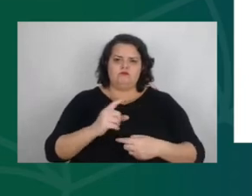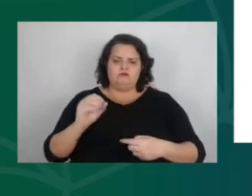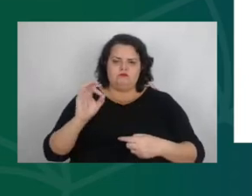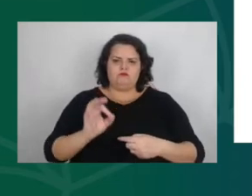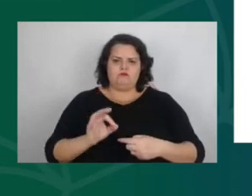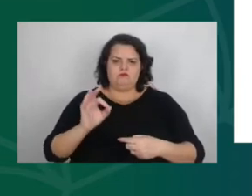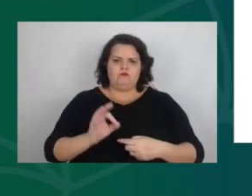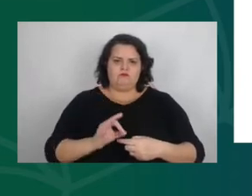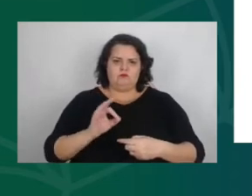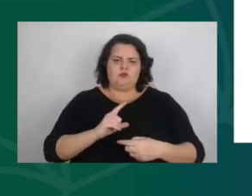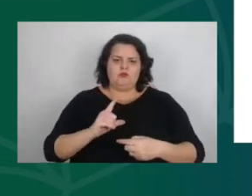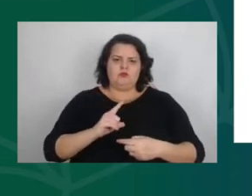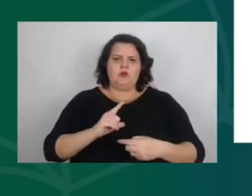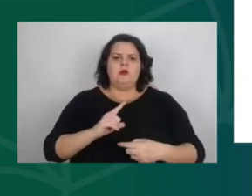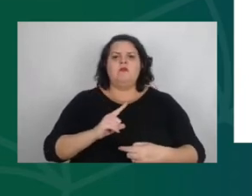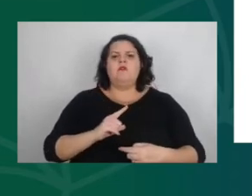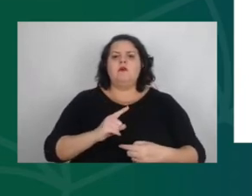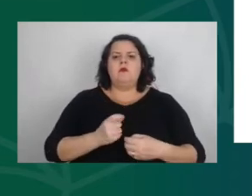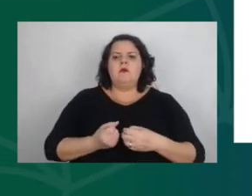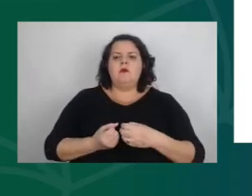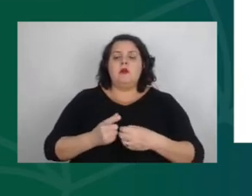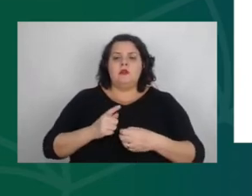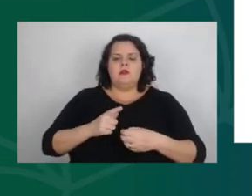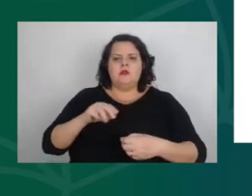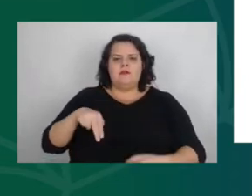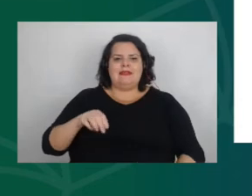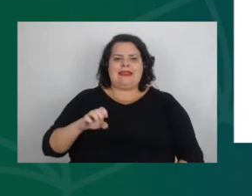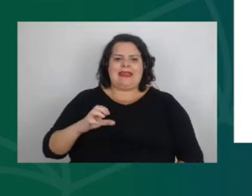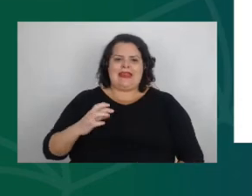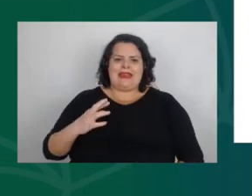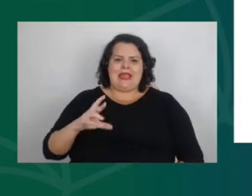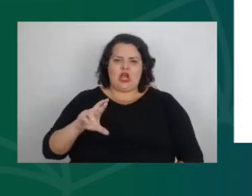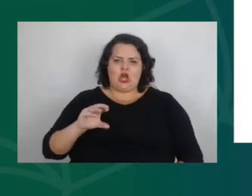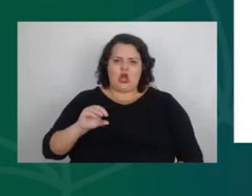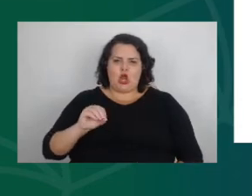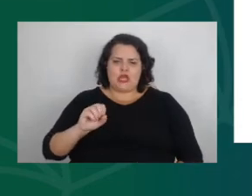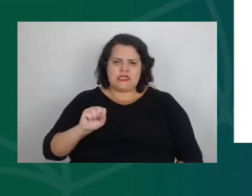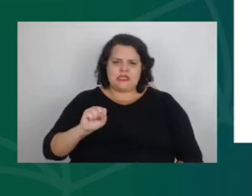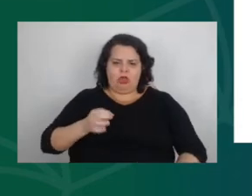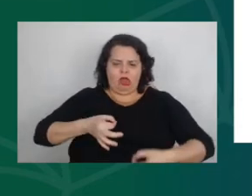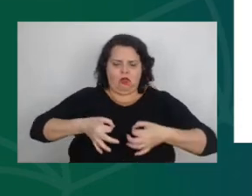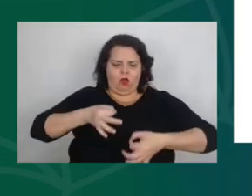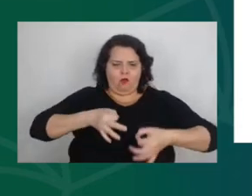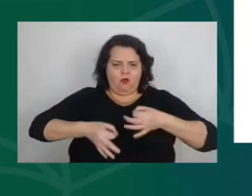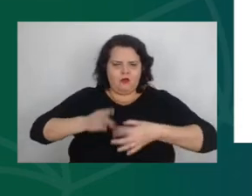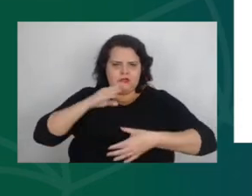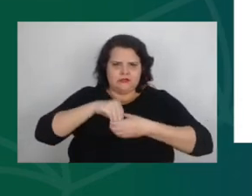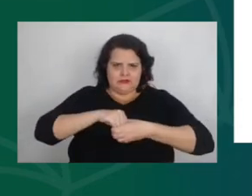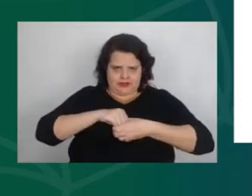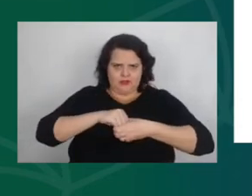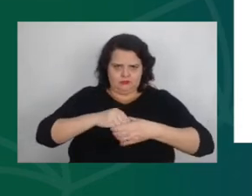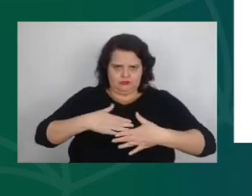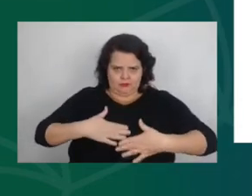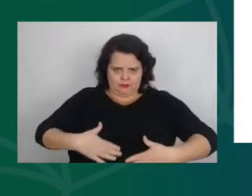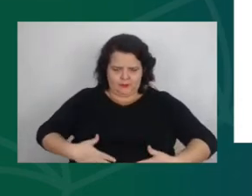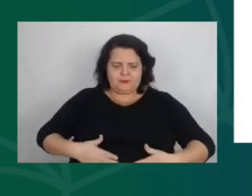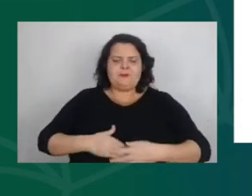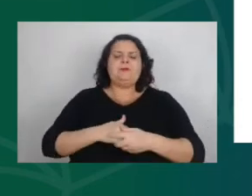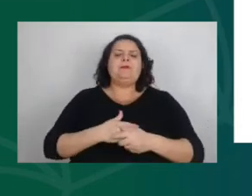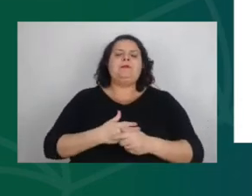processo apoptótico. A necrose foi constatada ali com hematoxilina e eosina. E também nós desafiamos, né,